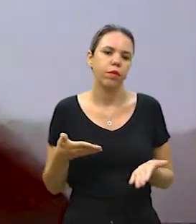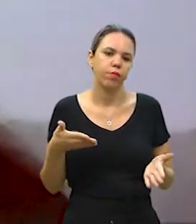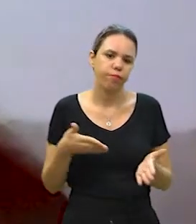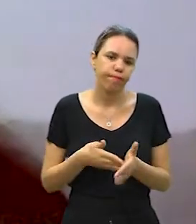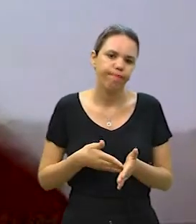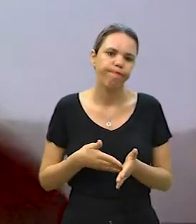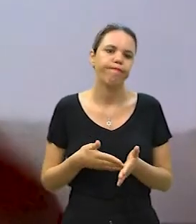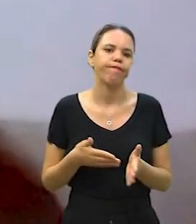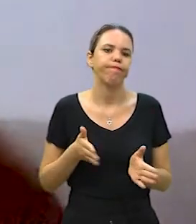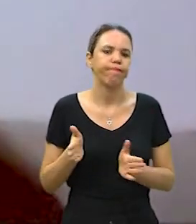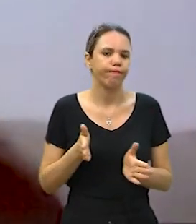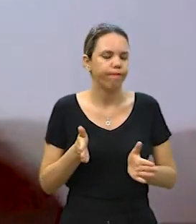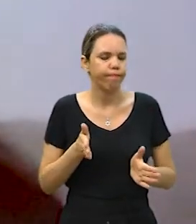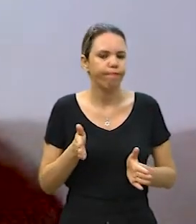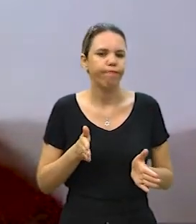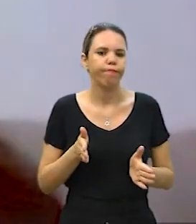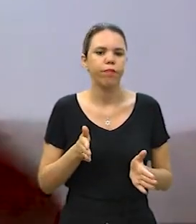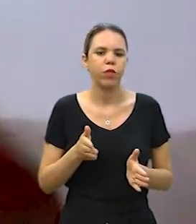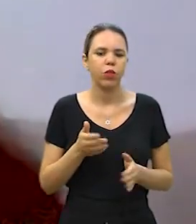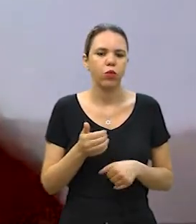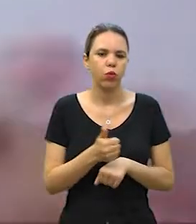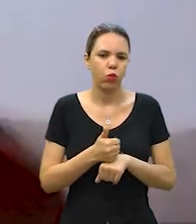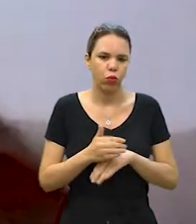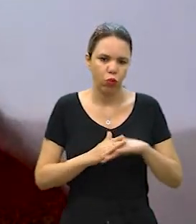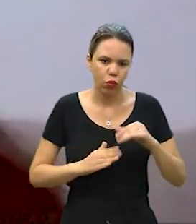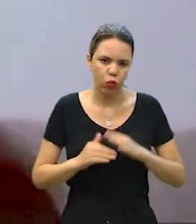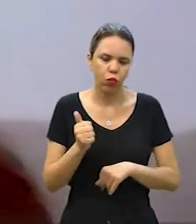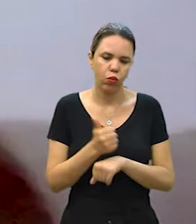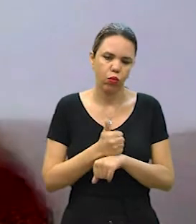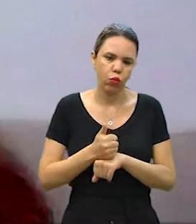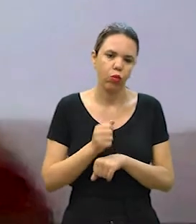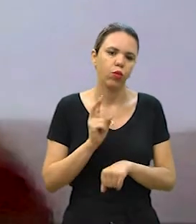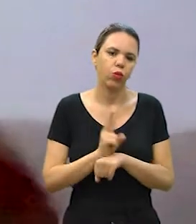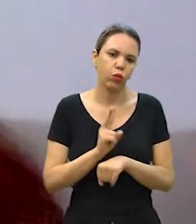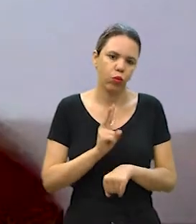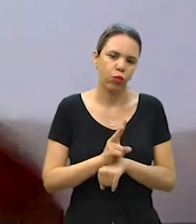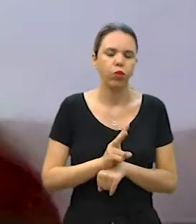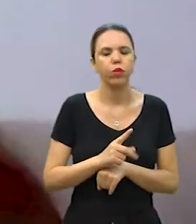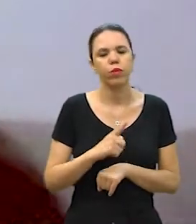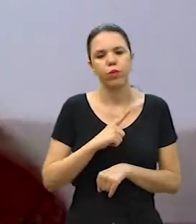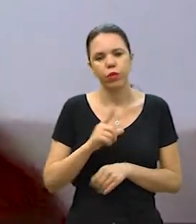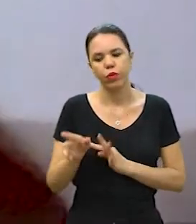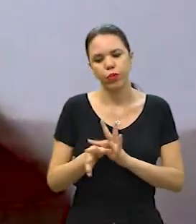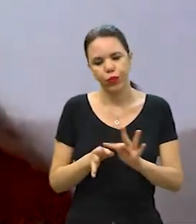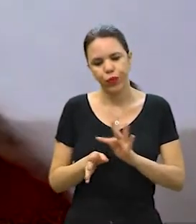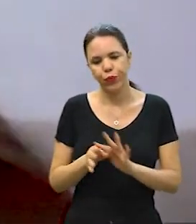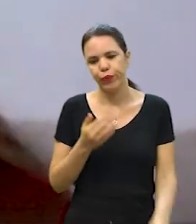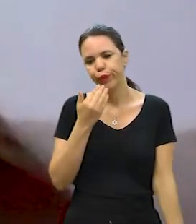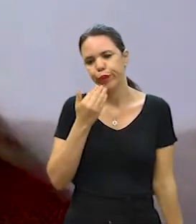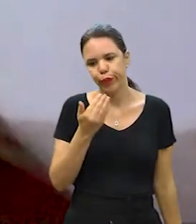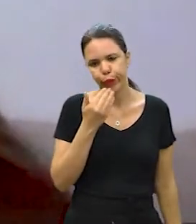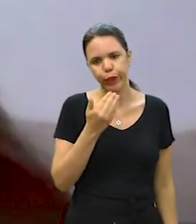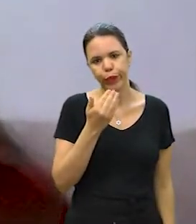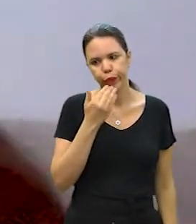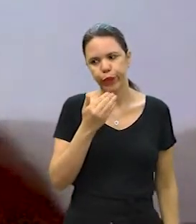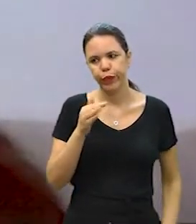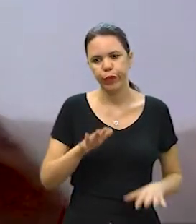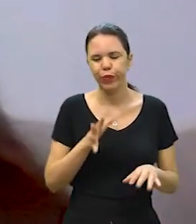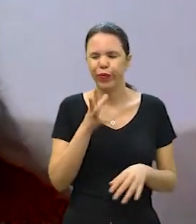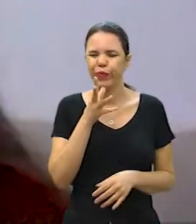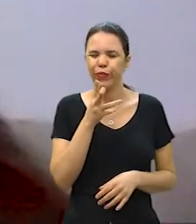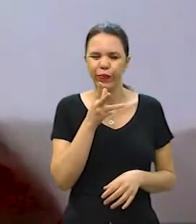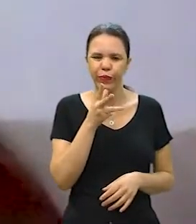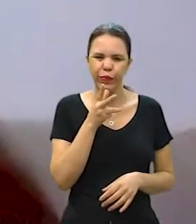de acessibilidade, né? Questão, às vezes, de um cuidador ou de uma cuidadora que a gente precisa. tem que ir no conselho tutelar para pedir, ainda às